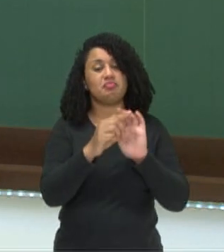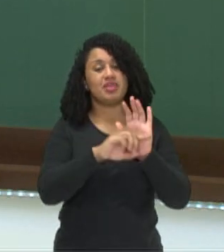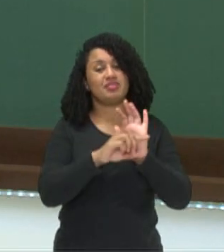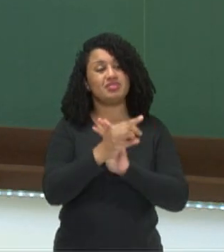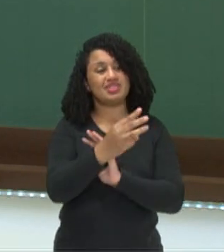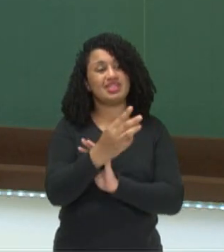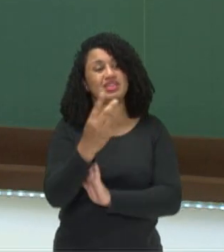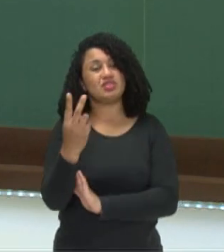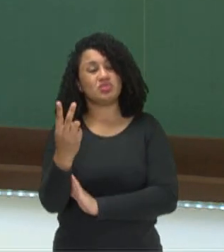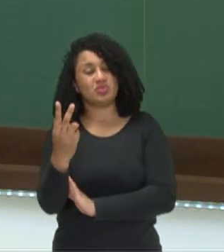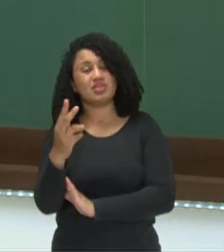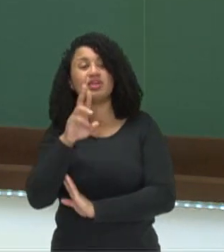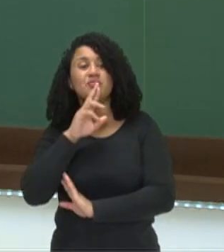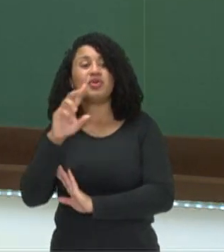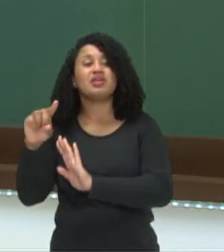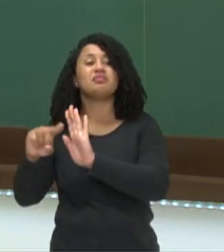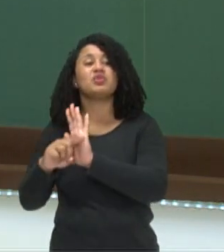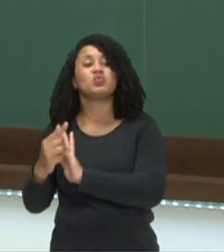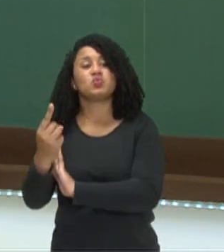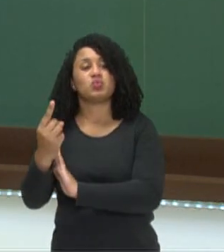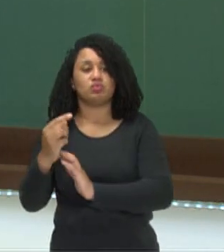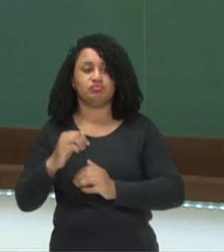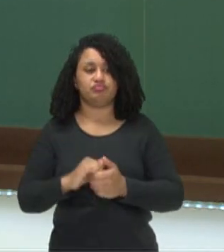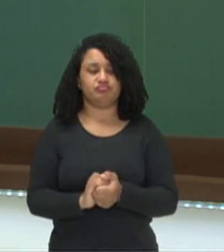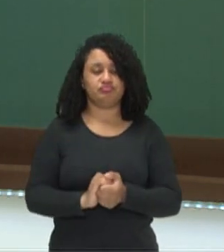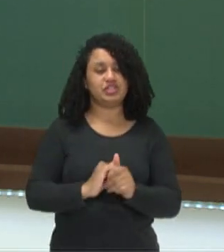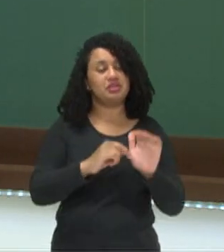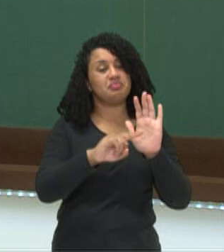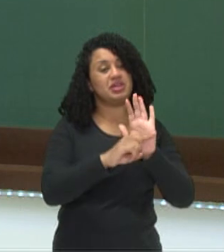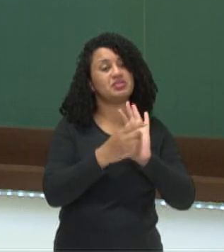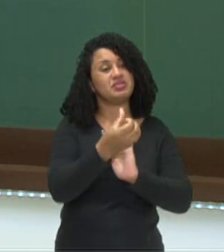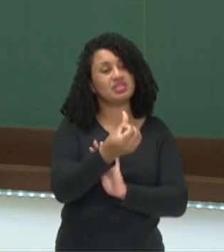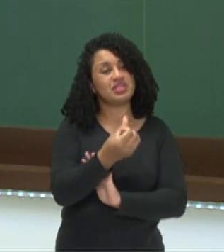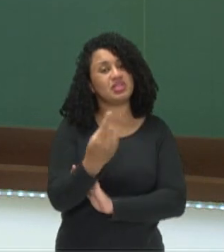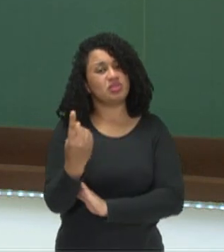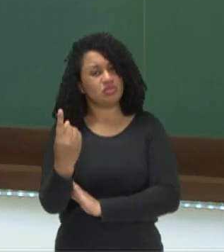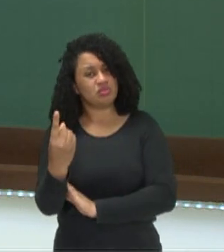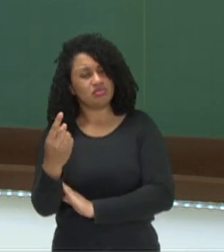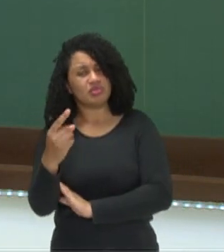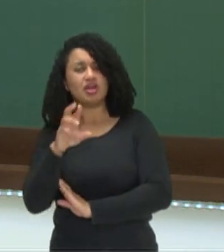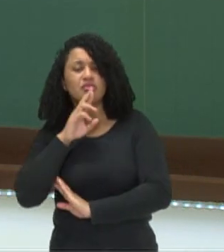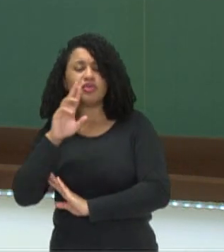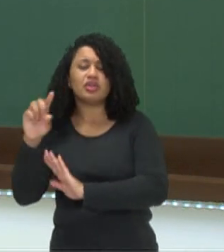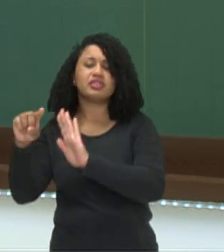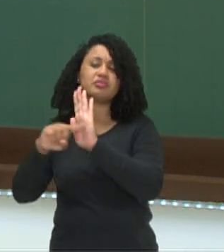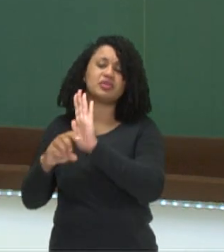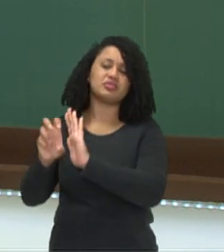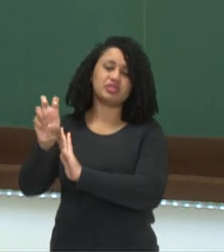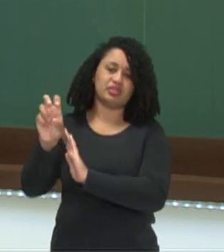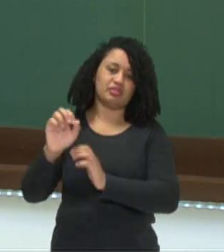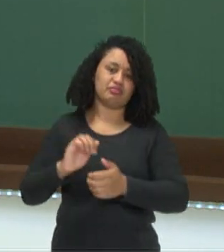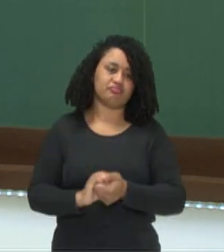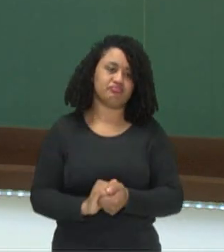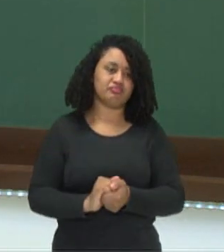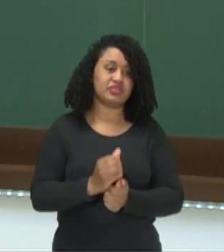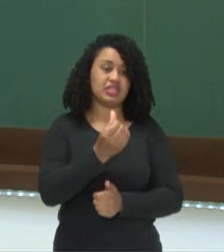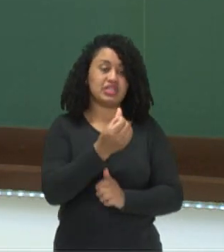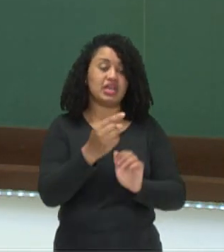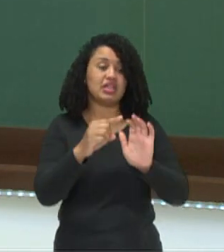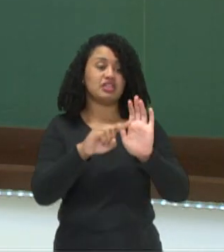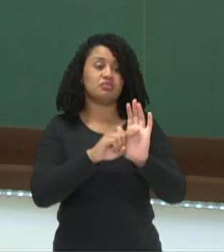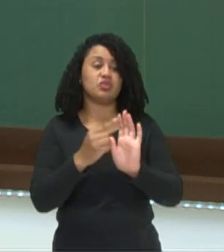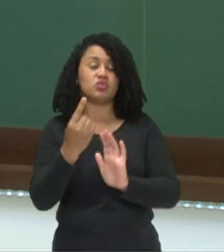2 dá menos 1. Menos 6 e 1 dá menos 5. 6 e menos 1 dá